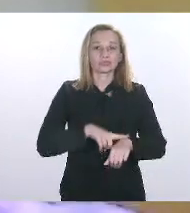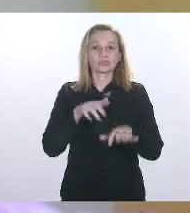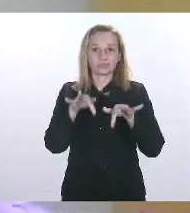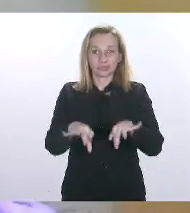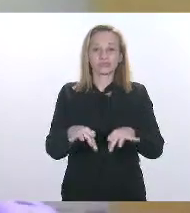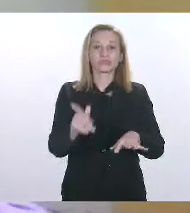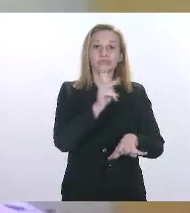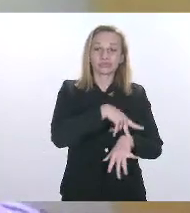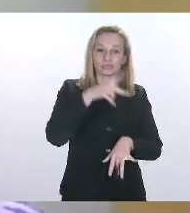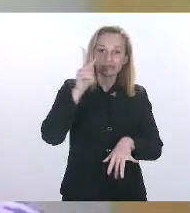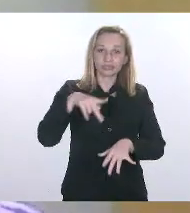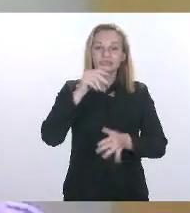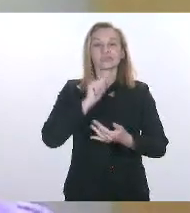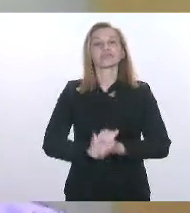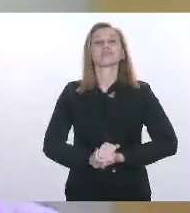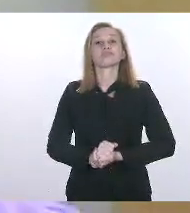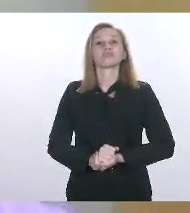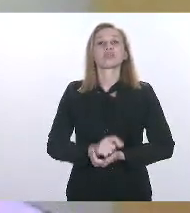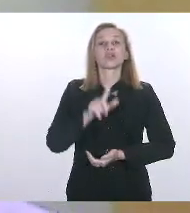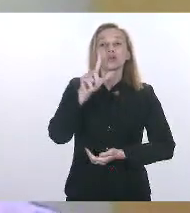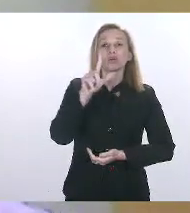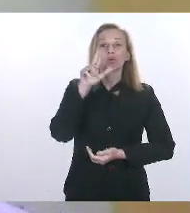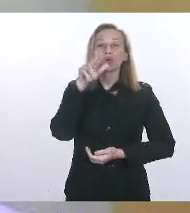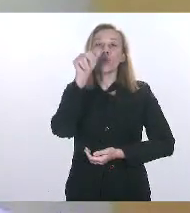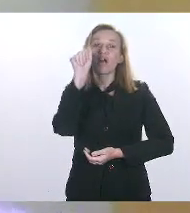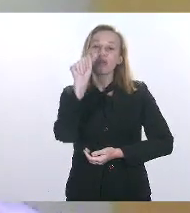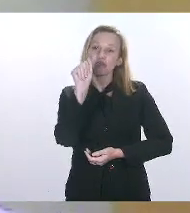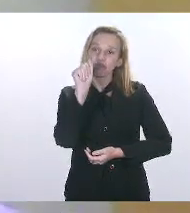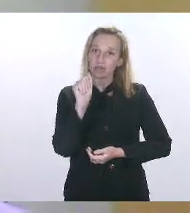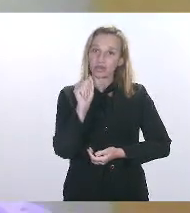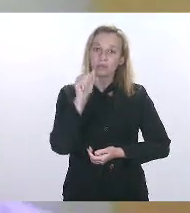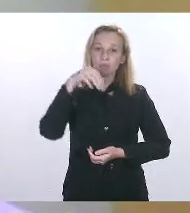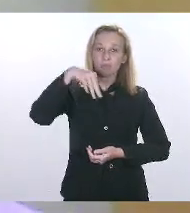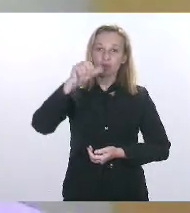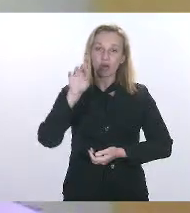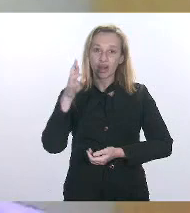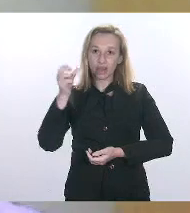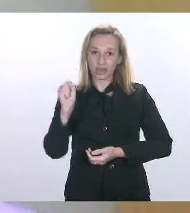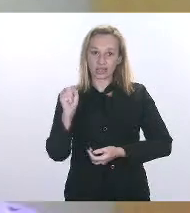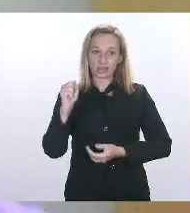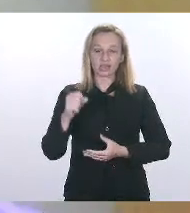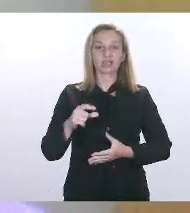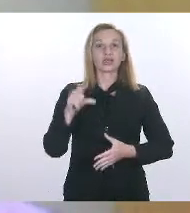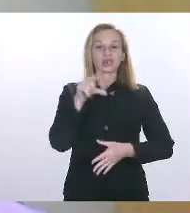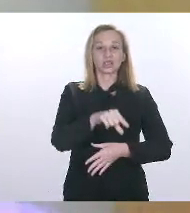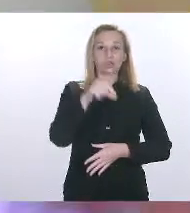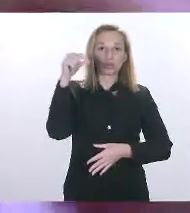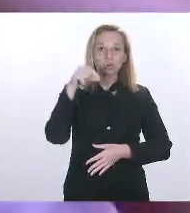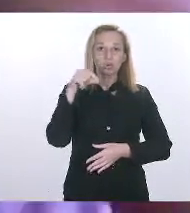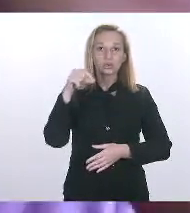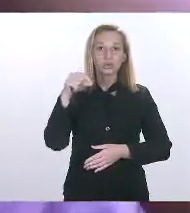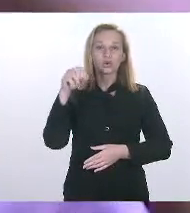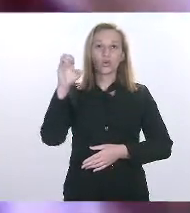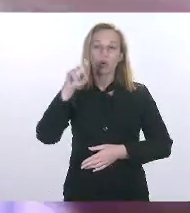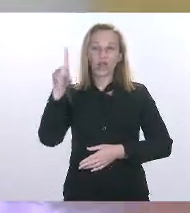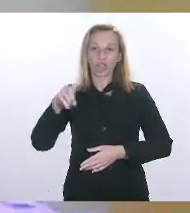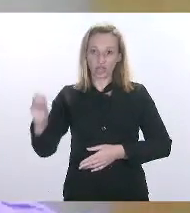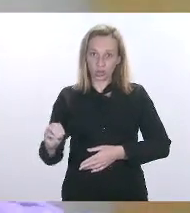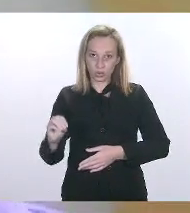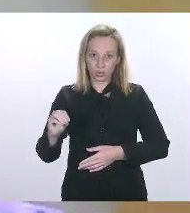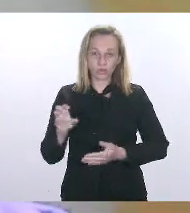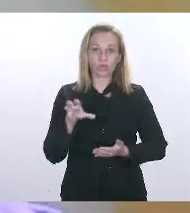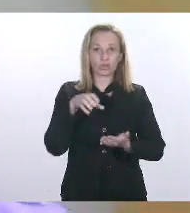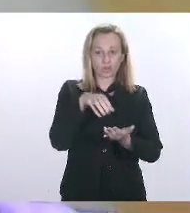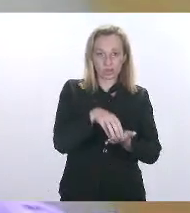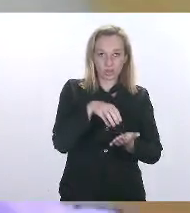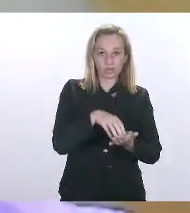a professora Luanda Moraes, eleita reitora da UESO, do Centro Universitário Estadual da Zona